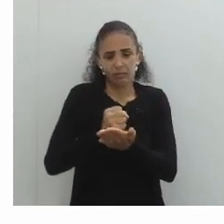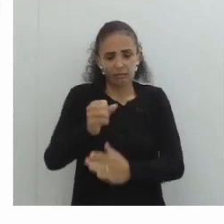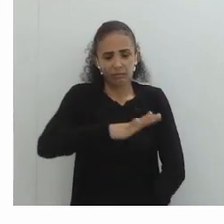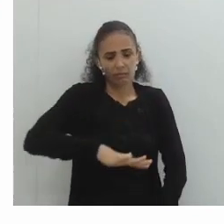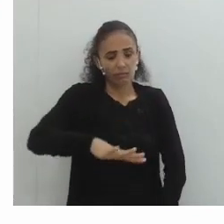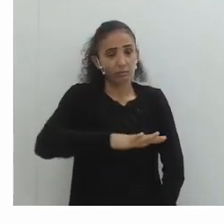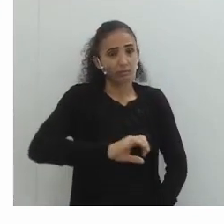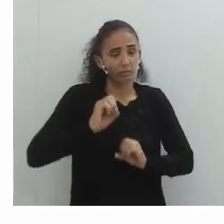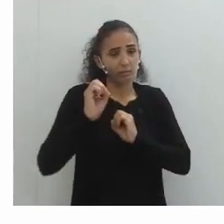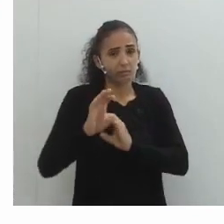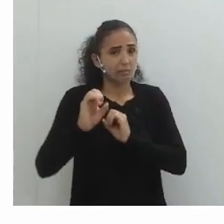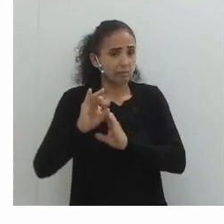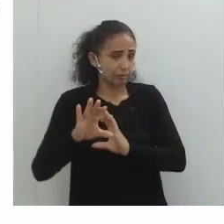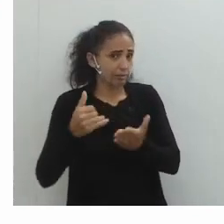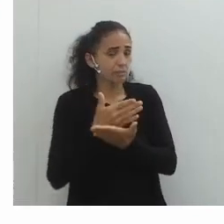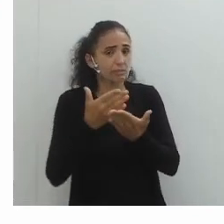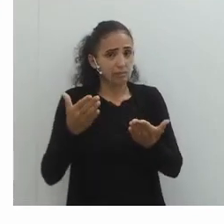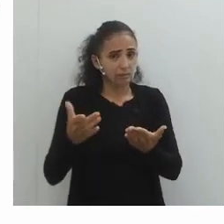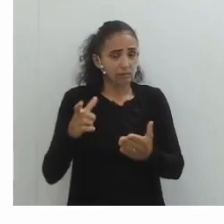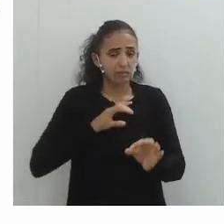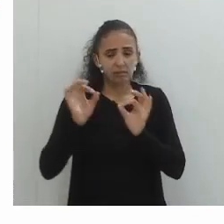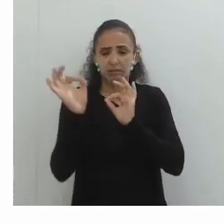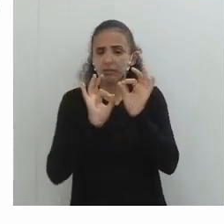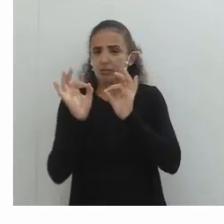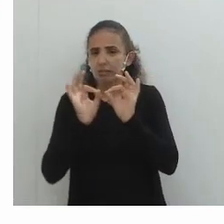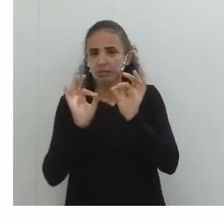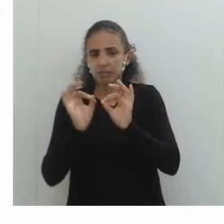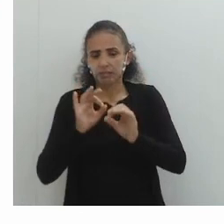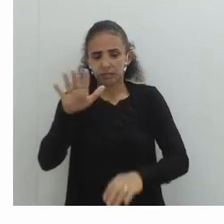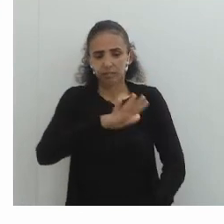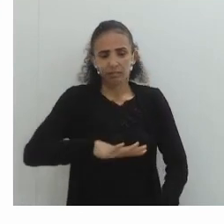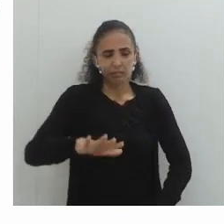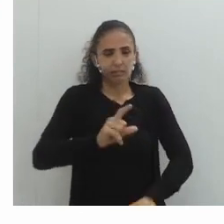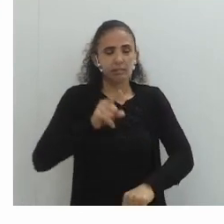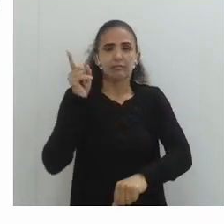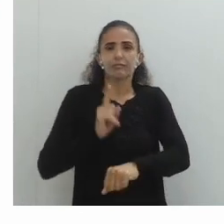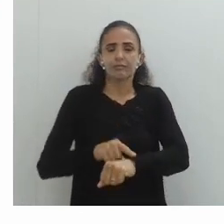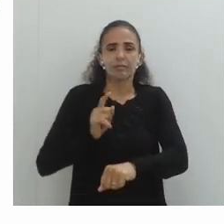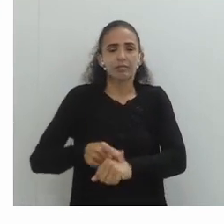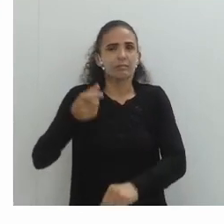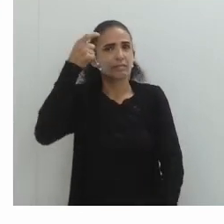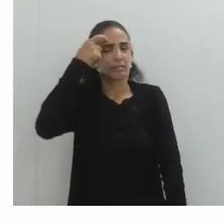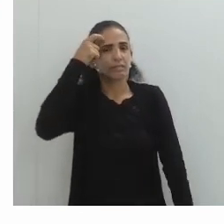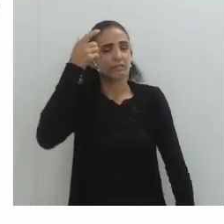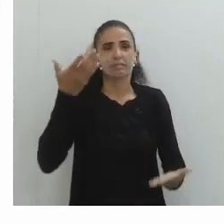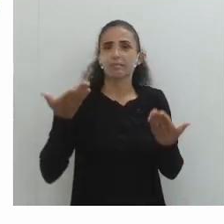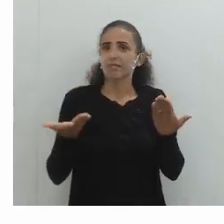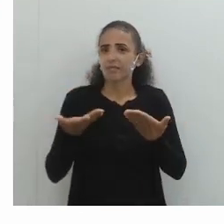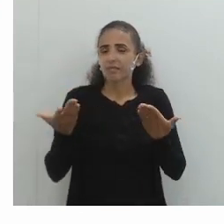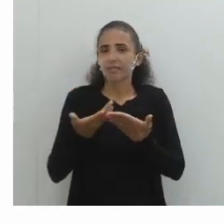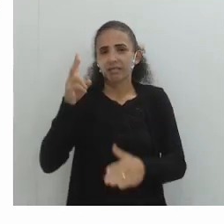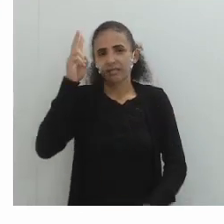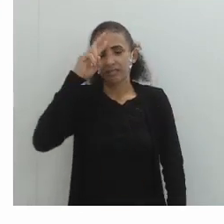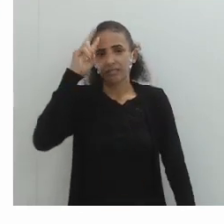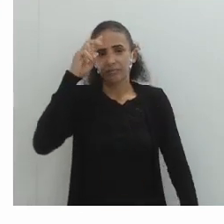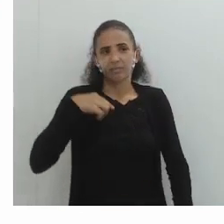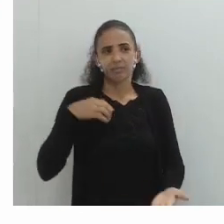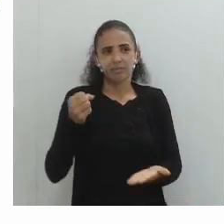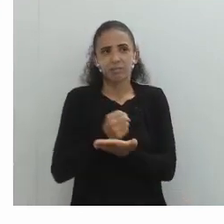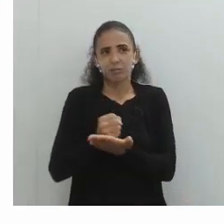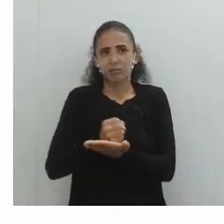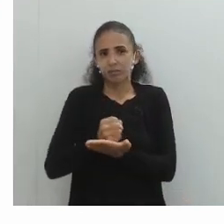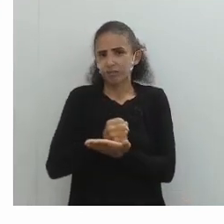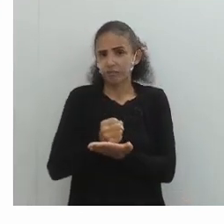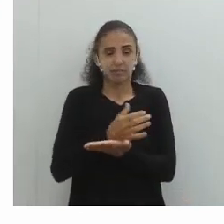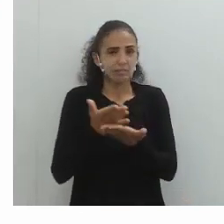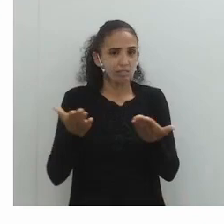educativo. Quando ele diz que ele tem ordenação de espaço e tempo, e aí eu estou me lembrando lá, eu que jogava River